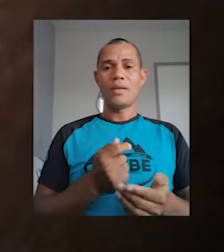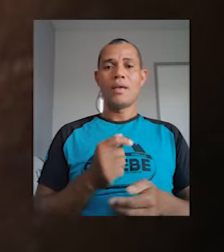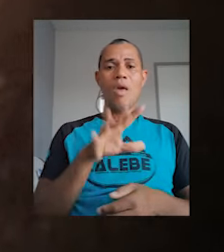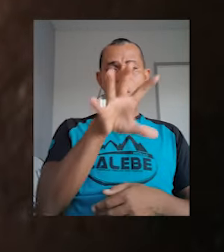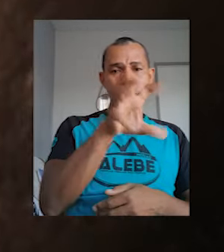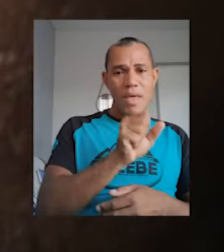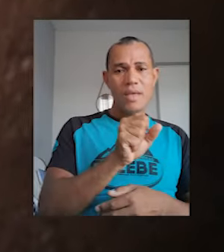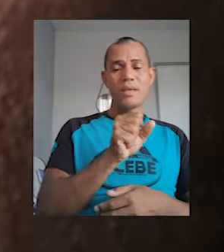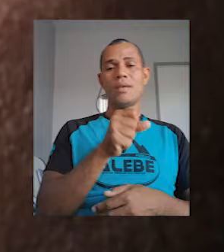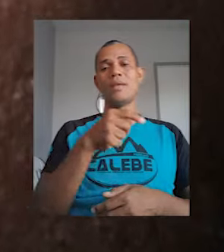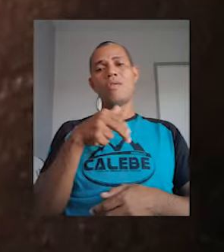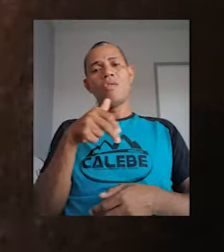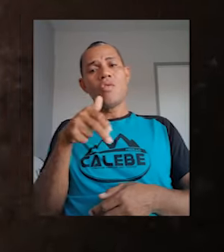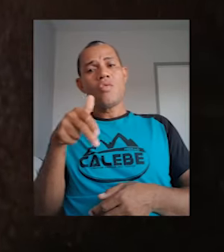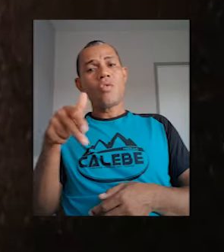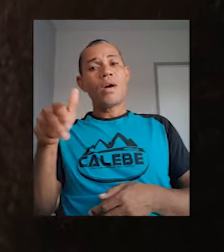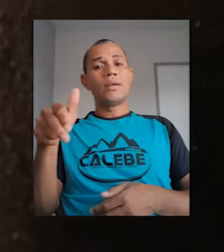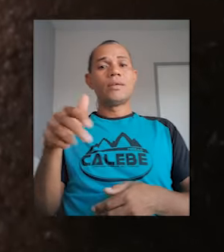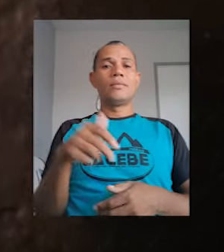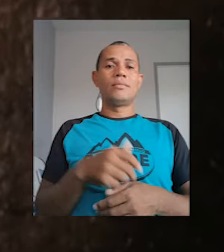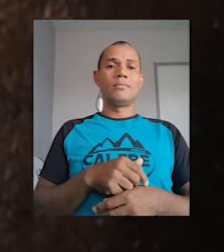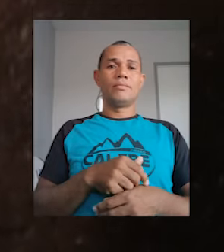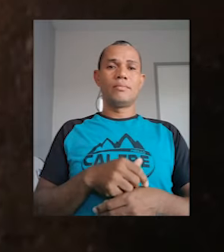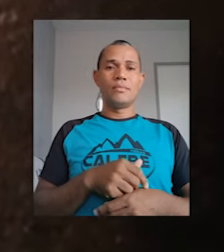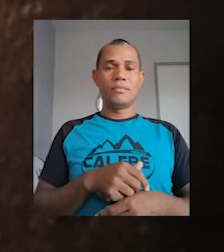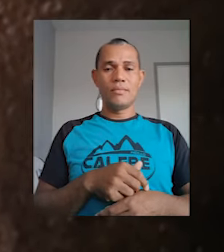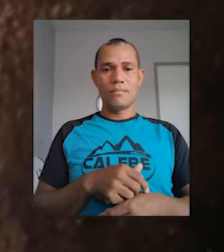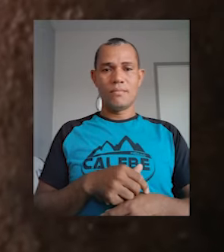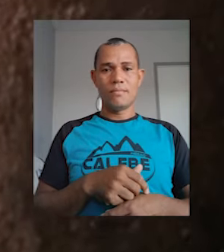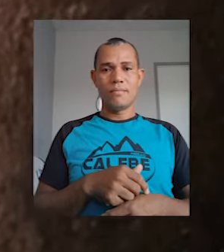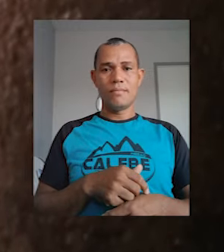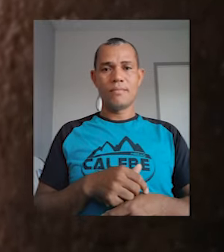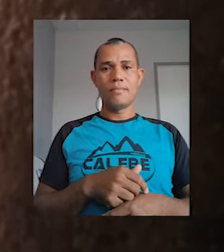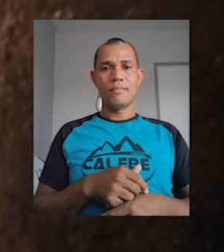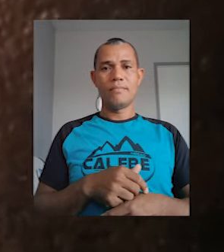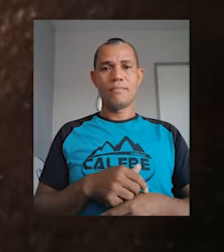no balcão de atendimento. Eu peguei o remédio e saí.